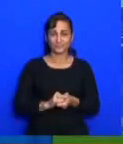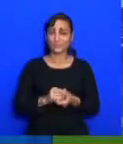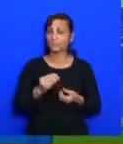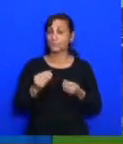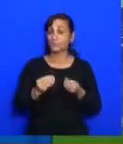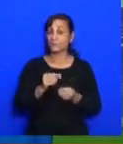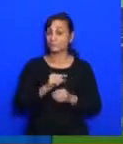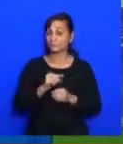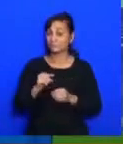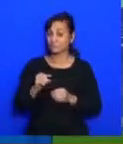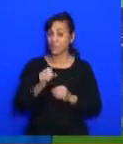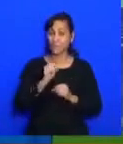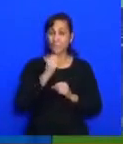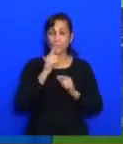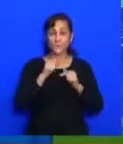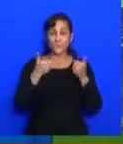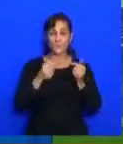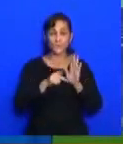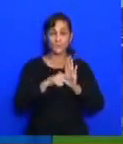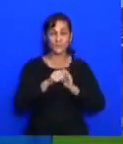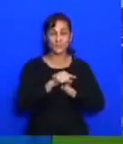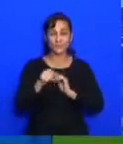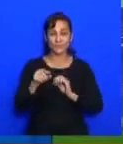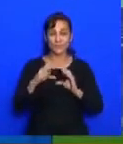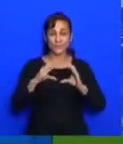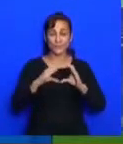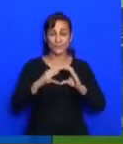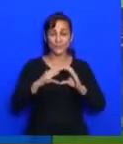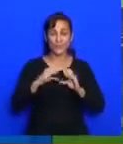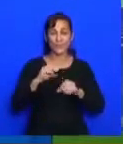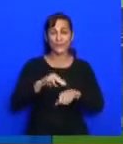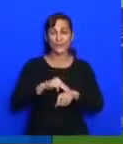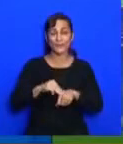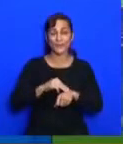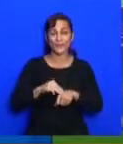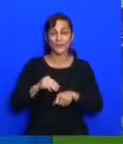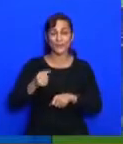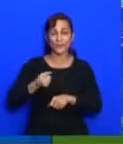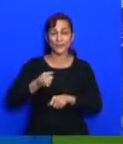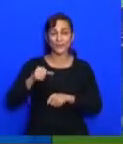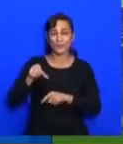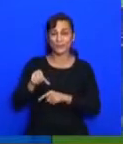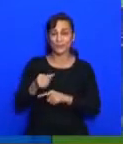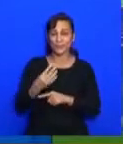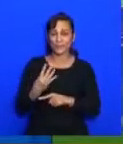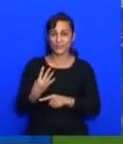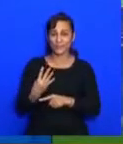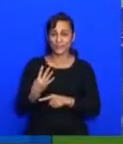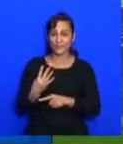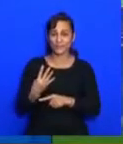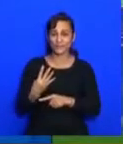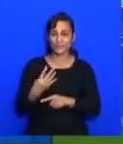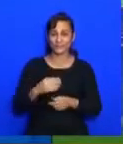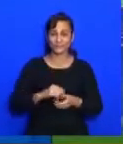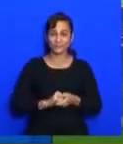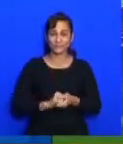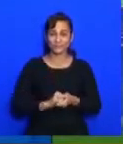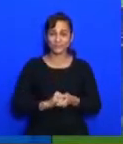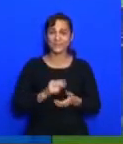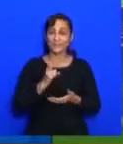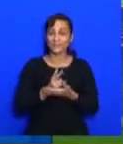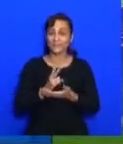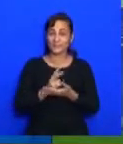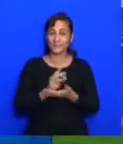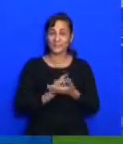O que vem por aí? Boa sorte para você. Bola marrom, número 94. Marrom, 94.